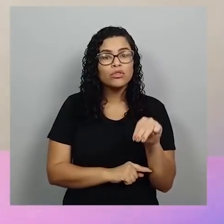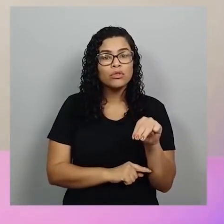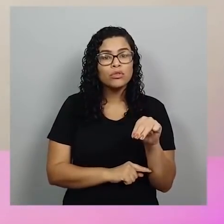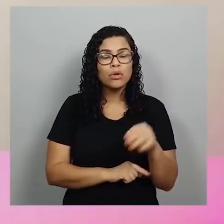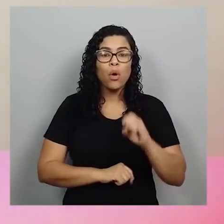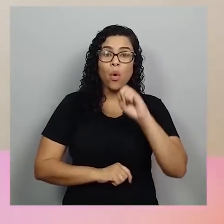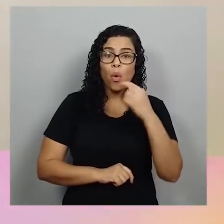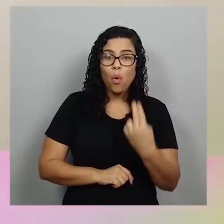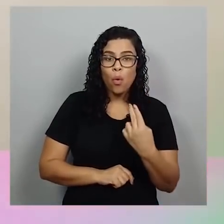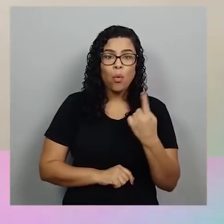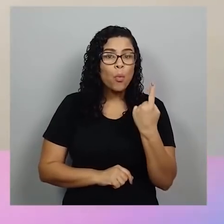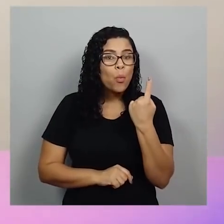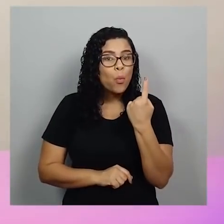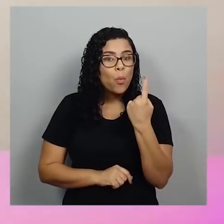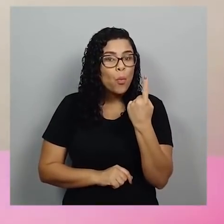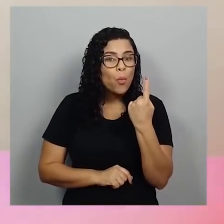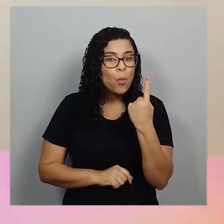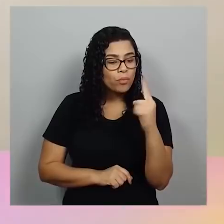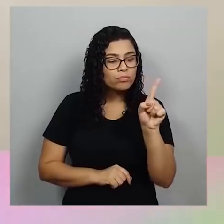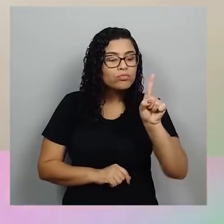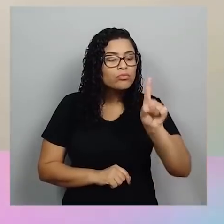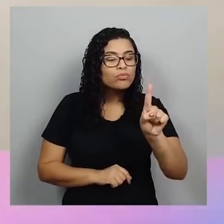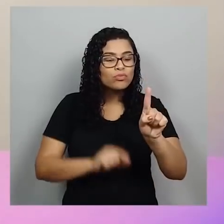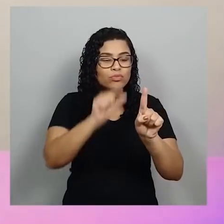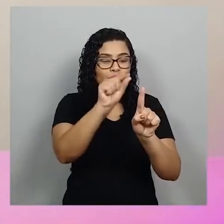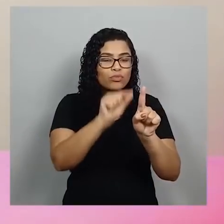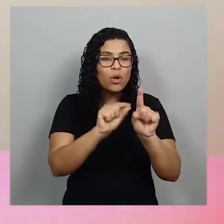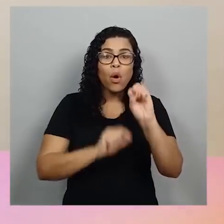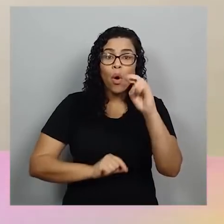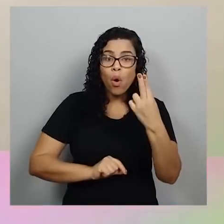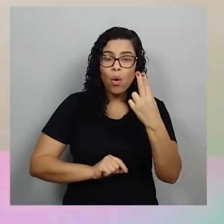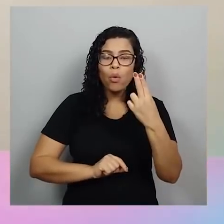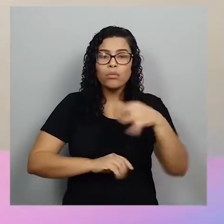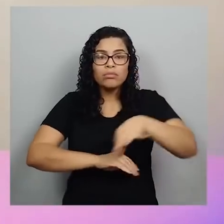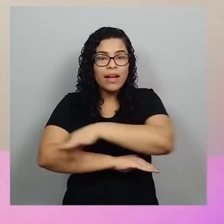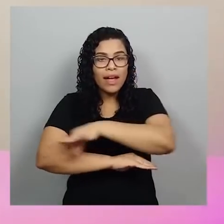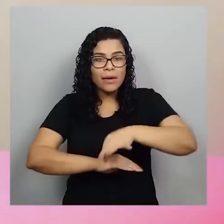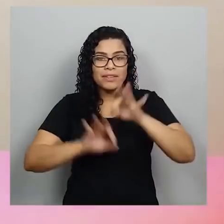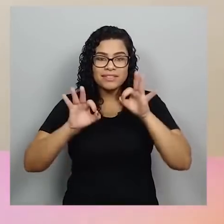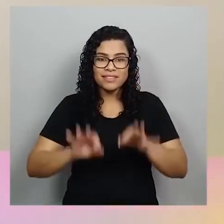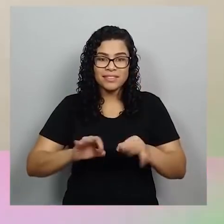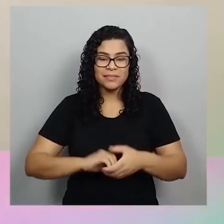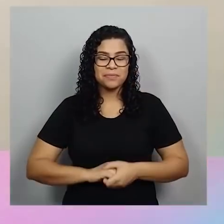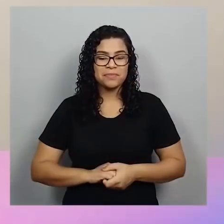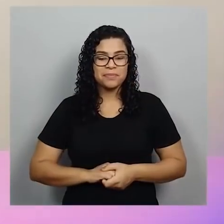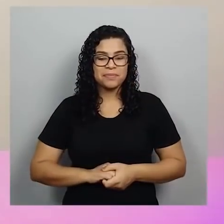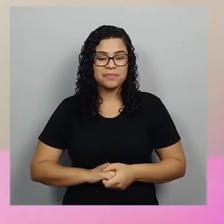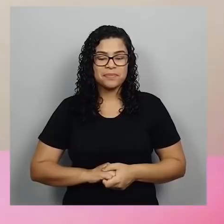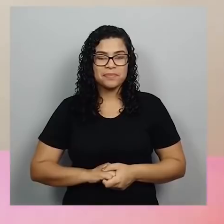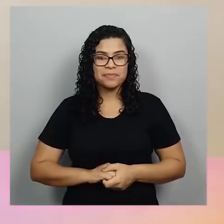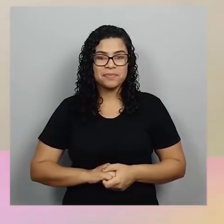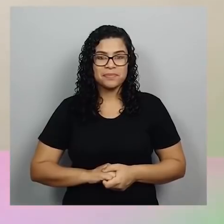centímetro, um dedinho de margem ou o tamanho da régua mesmo. Aqui eu vou escolher fazer o tamanho desta régua.